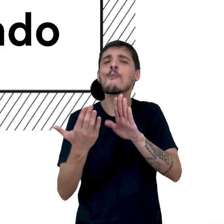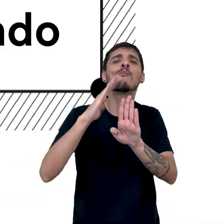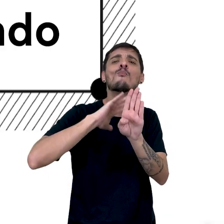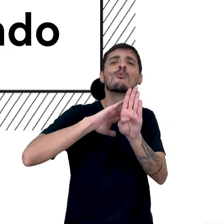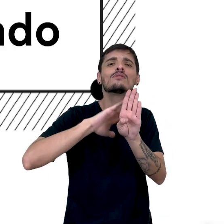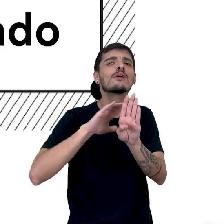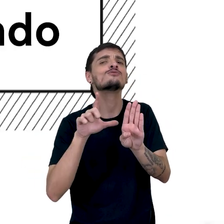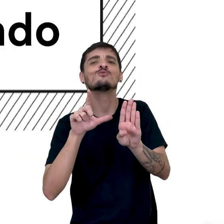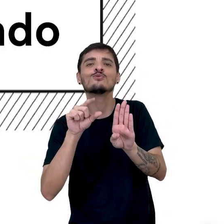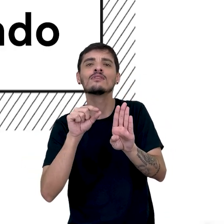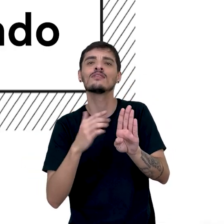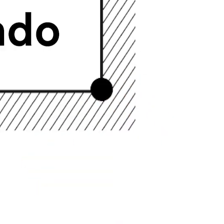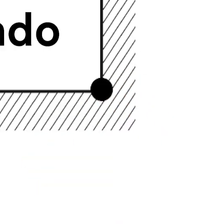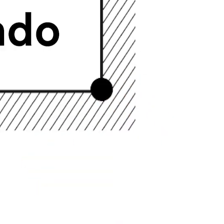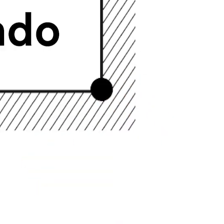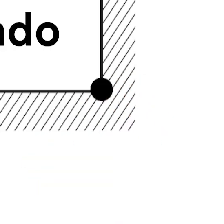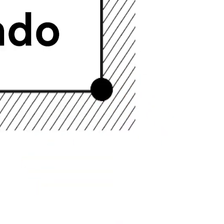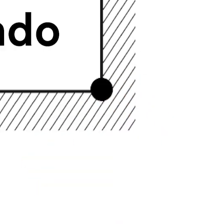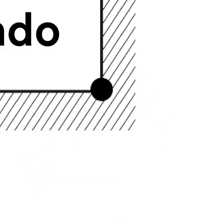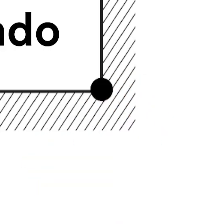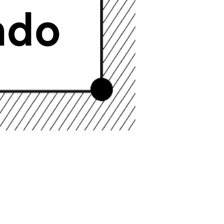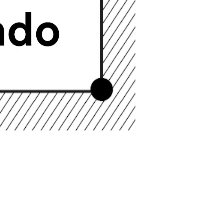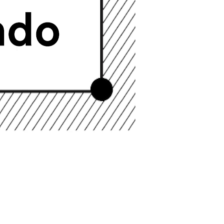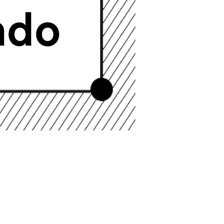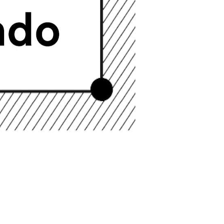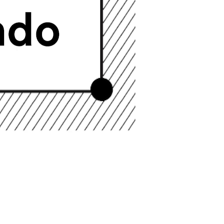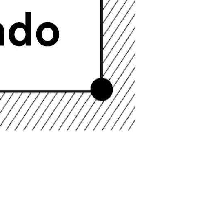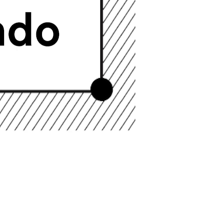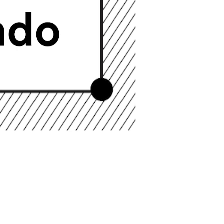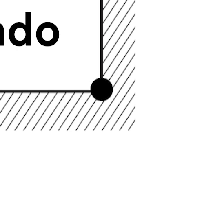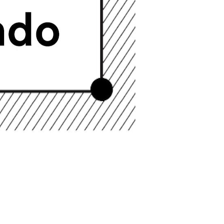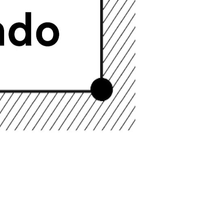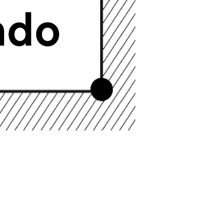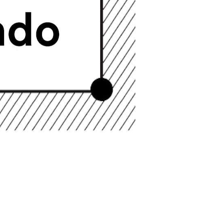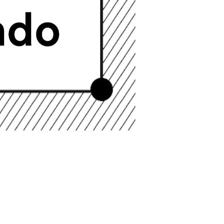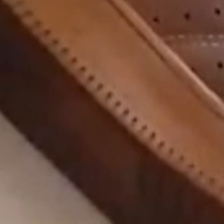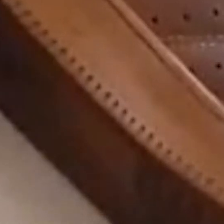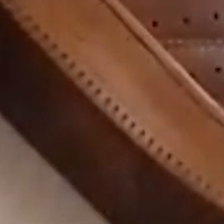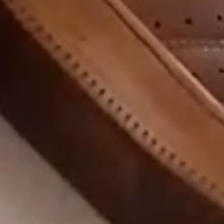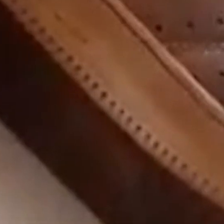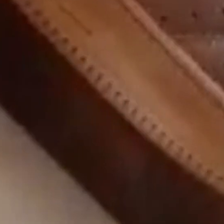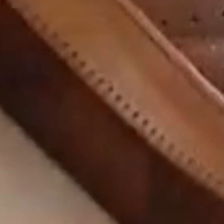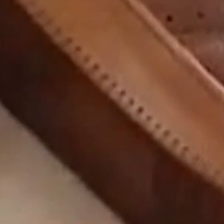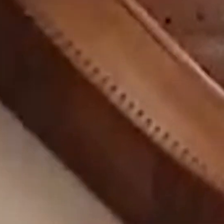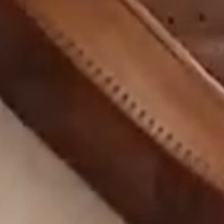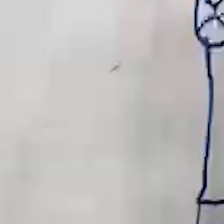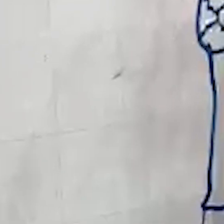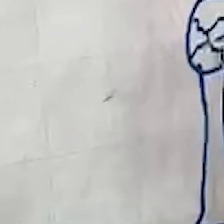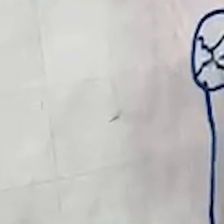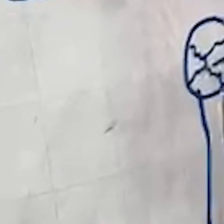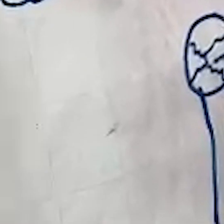mundo. Lê-se: o audiovisual expressa a nossa visão de mundo. Do mesmo jeito que as crianças, quando brincam do faz de conta, revelam seus